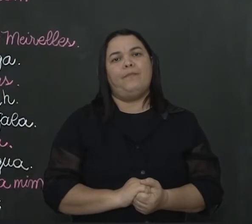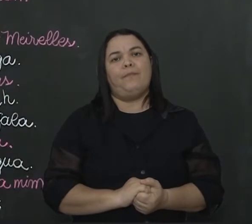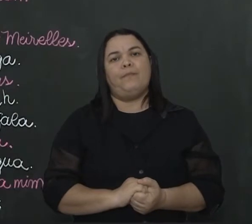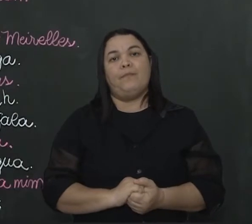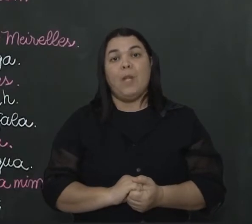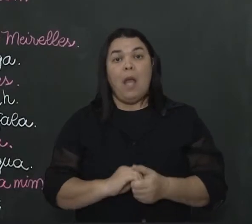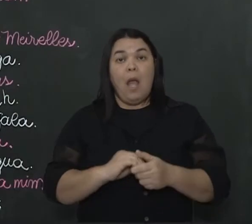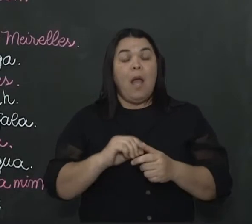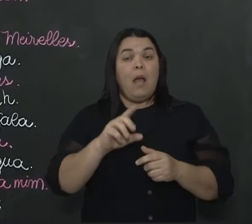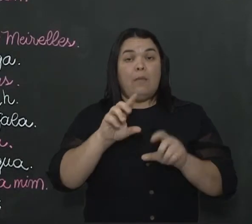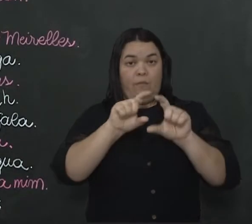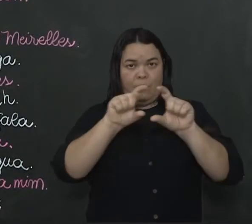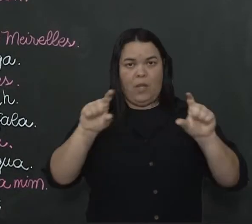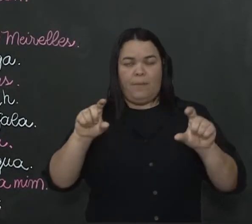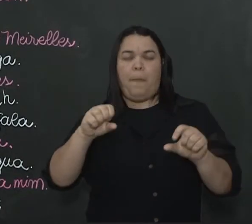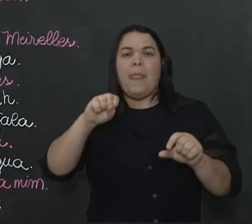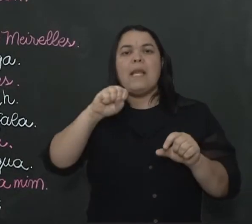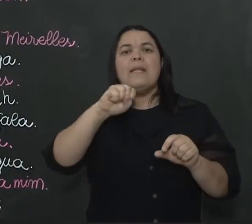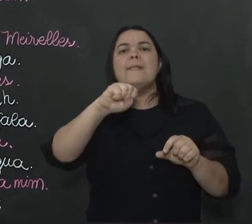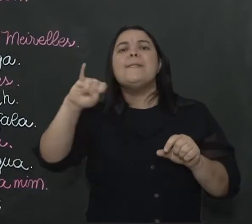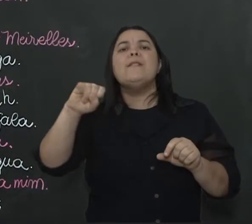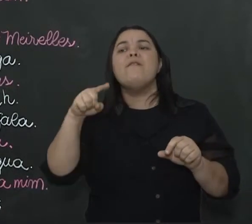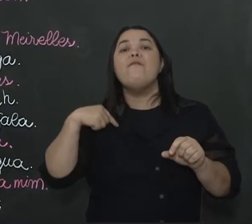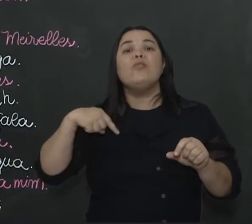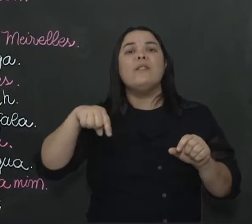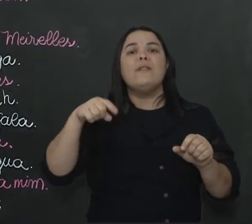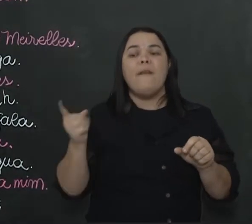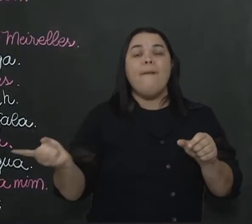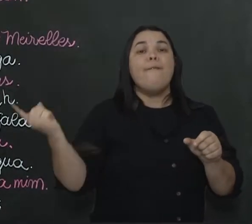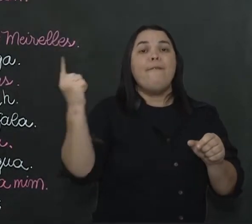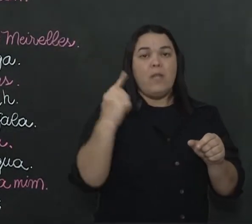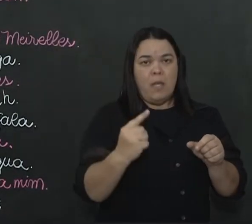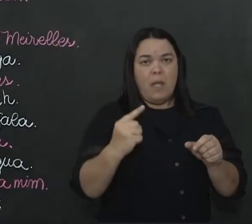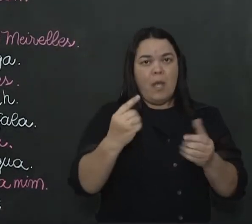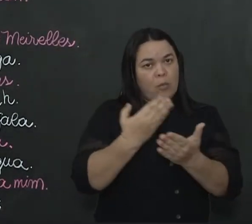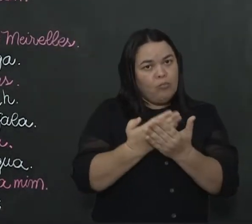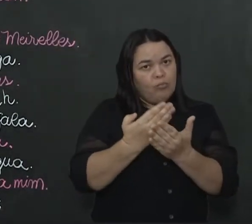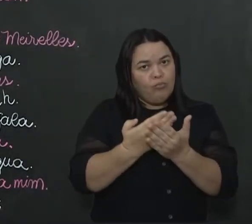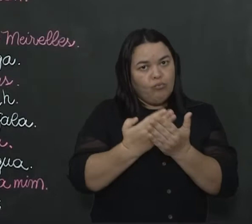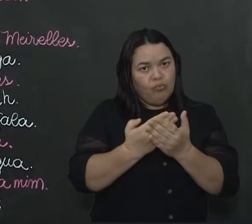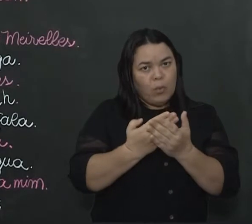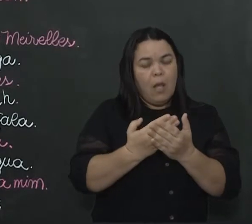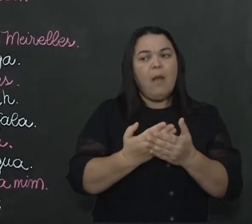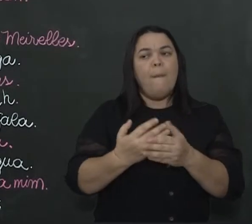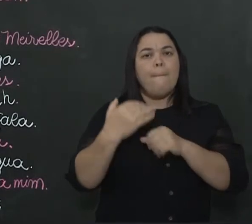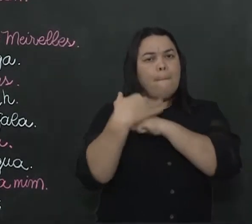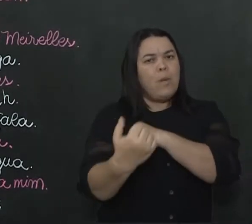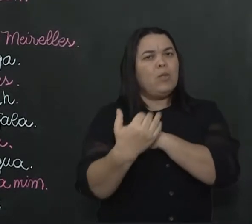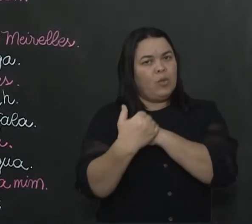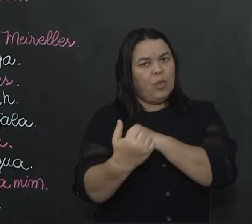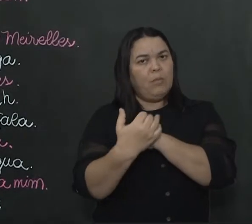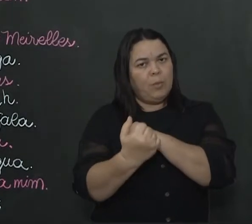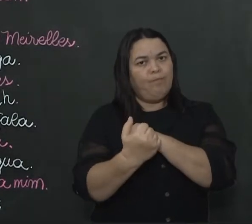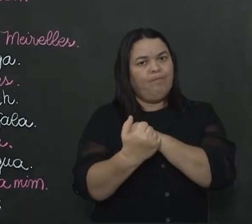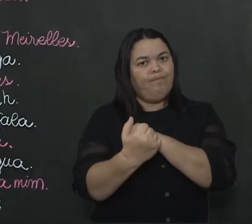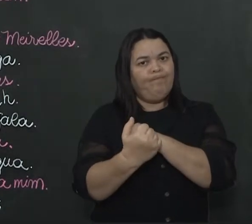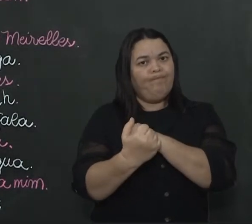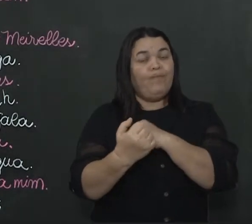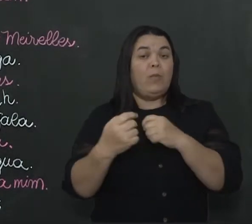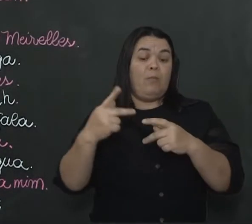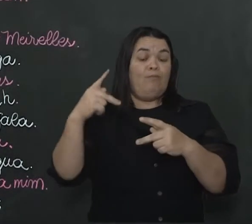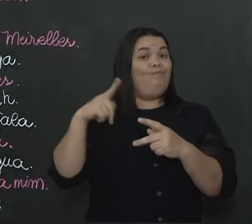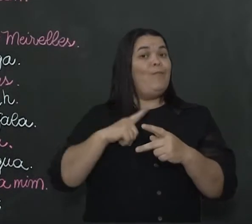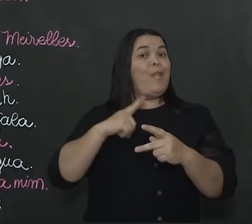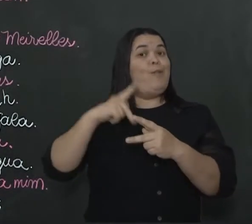vier à aula, me procure. Mais um verbo que depende, que precisa, que é regido por preposição. Se